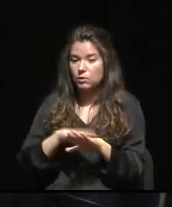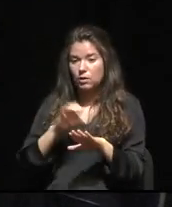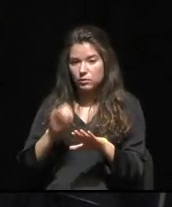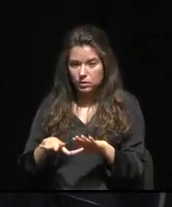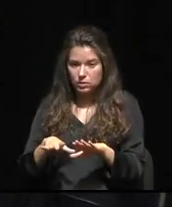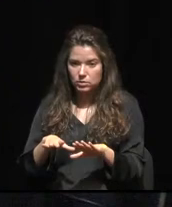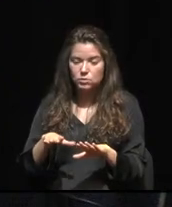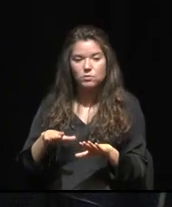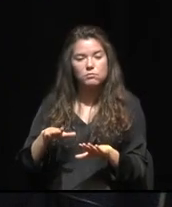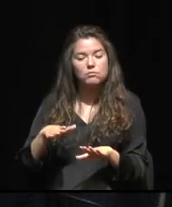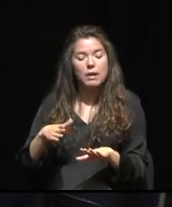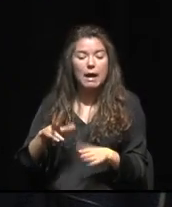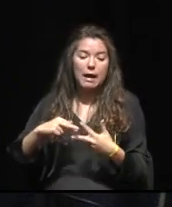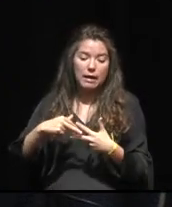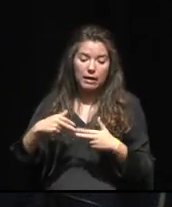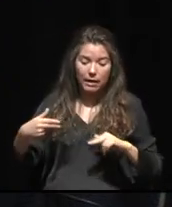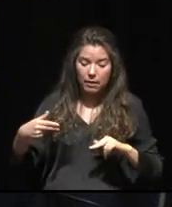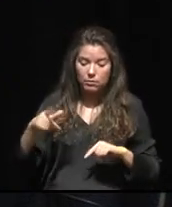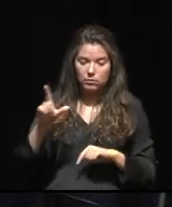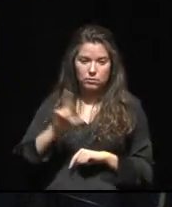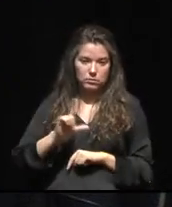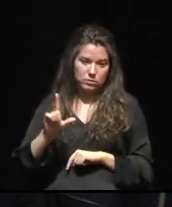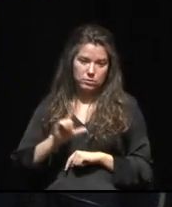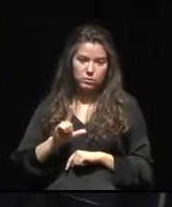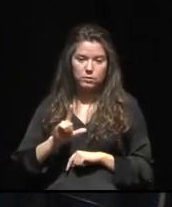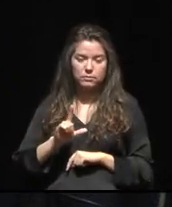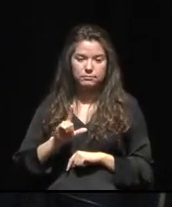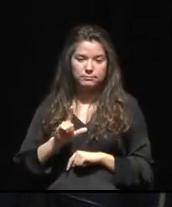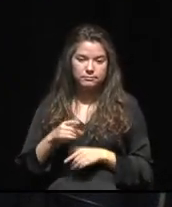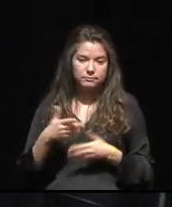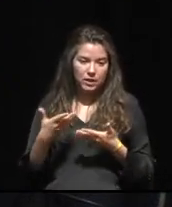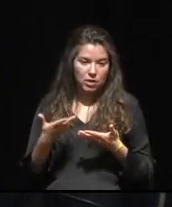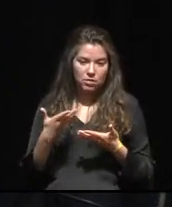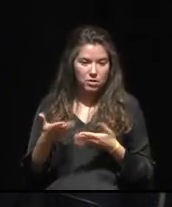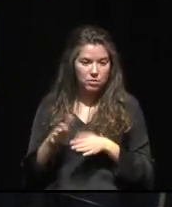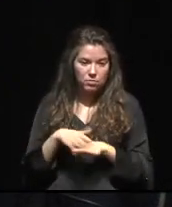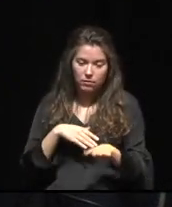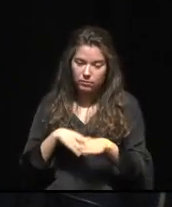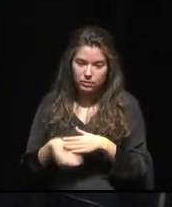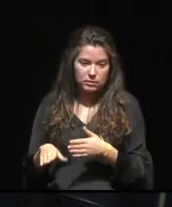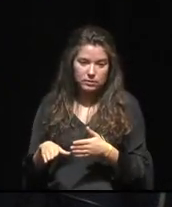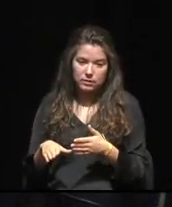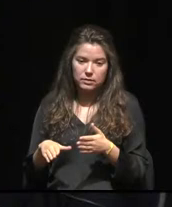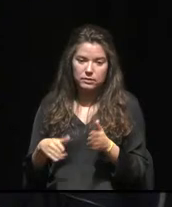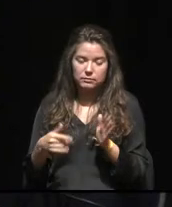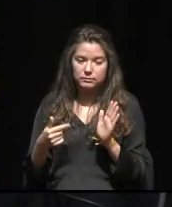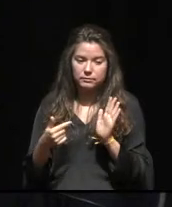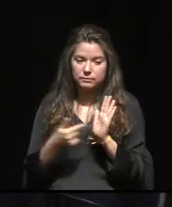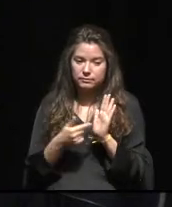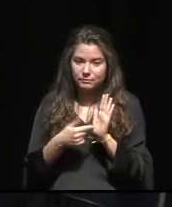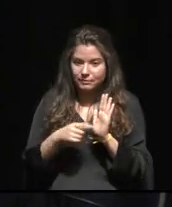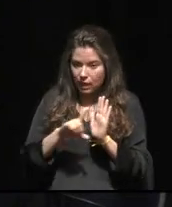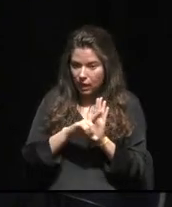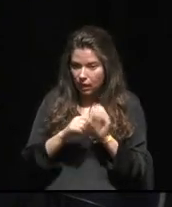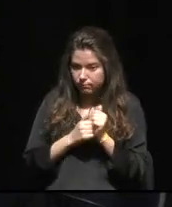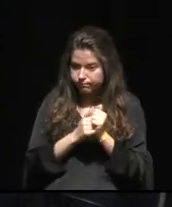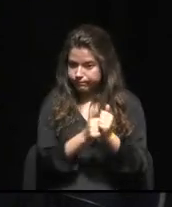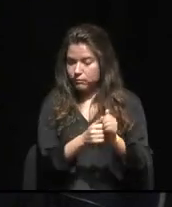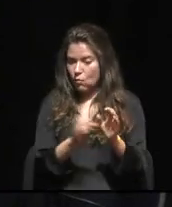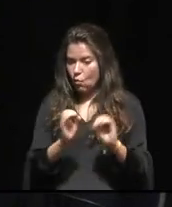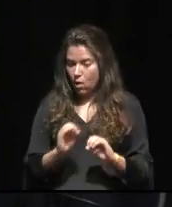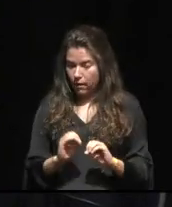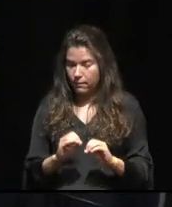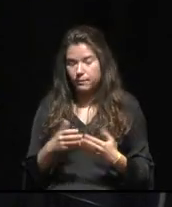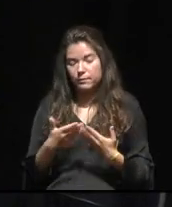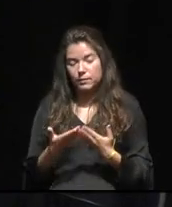afirmar que a Câmara Municipal de Lisboa não está a fazer uma aplicação correta da Lei